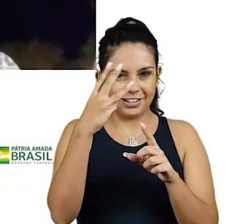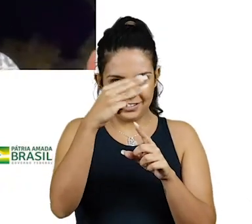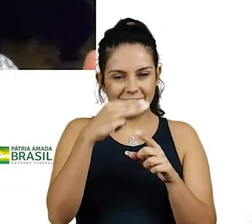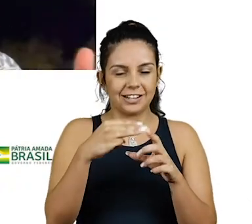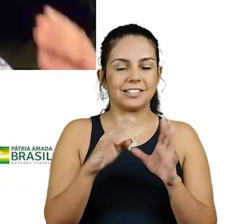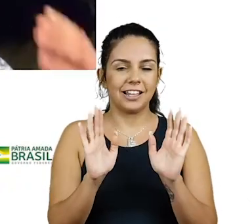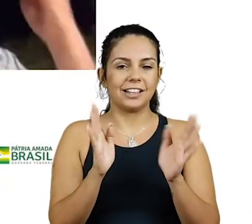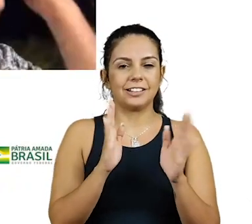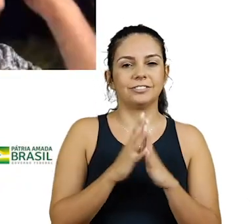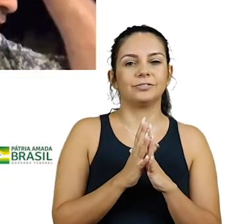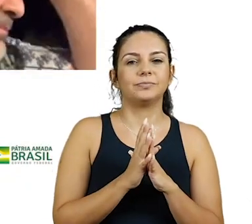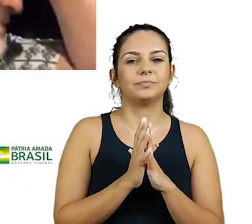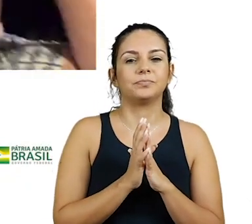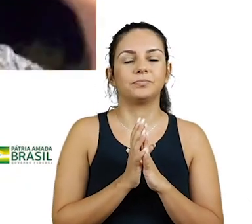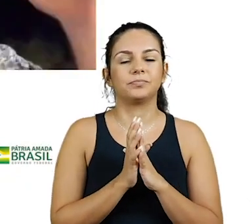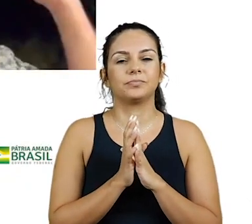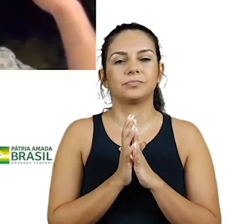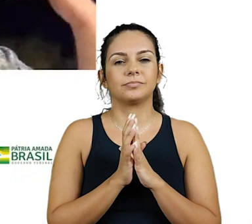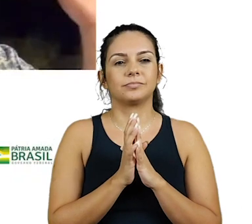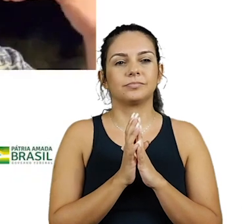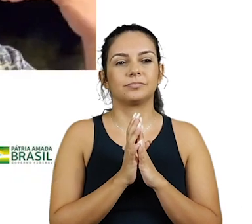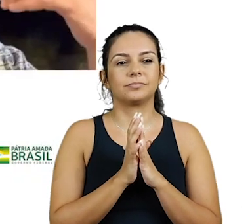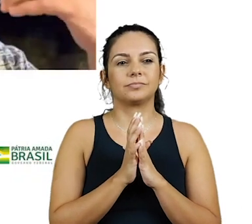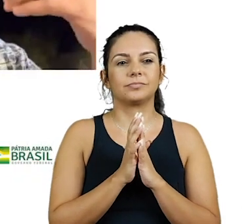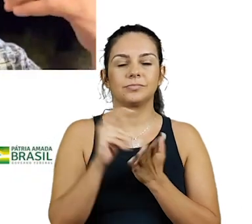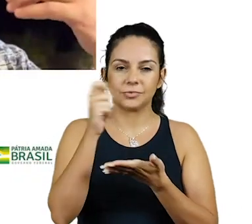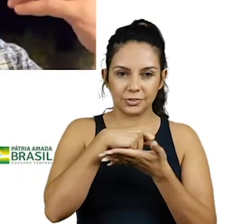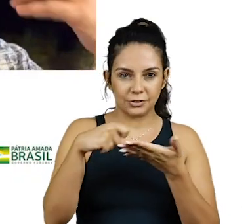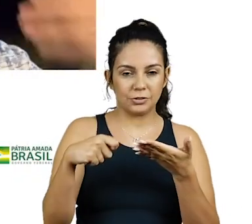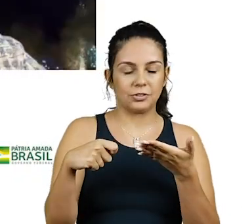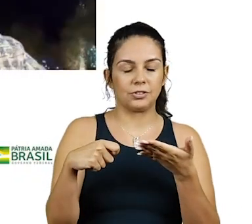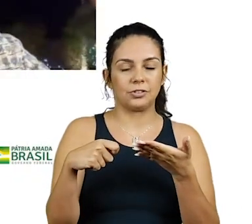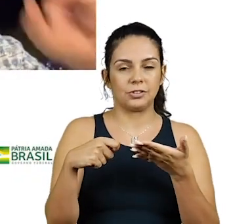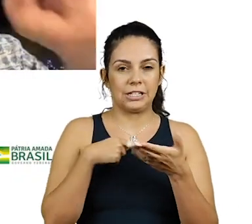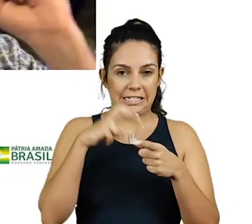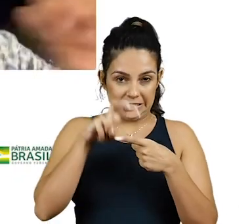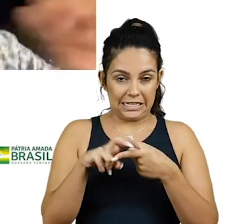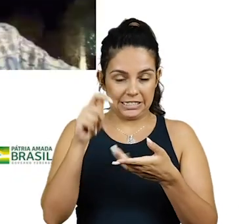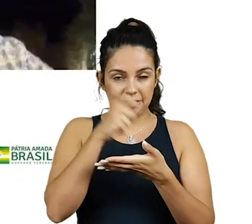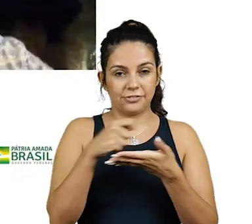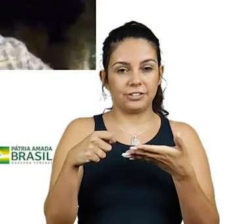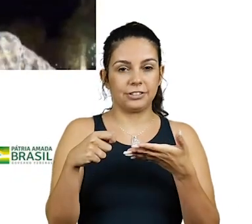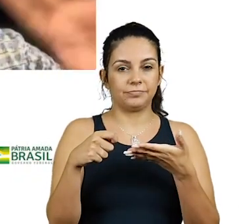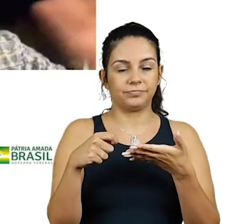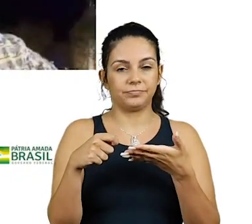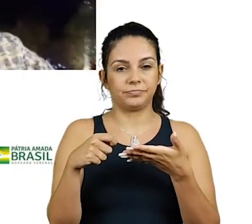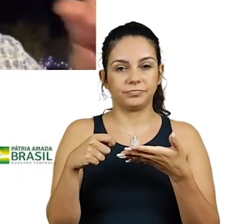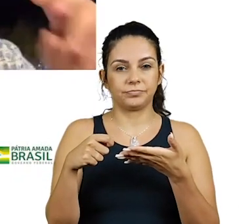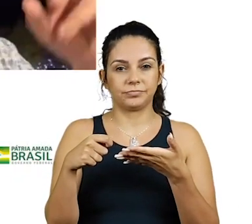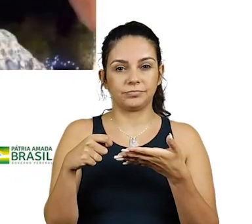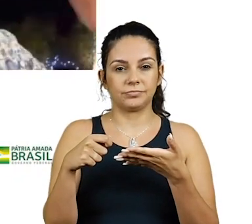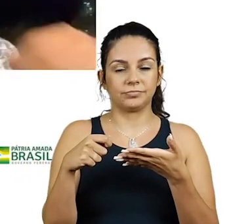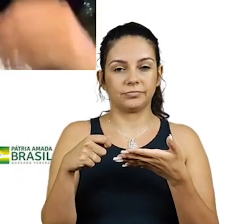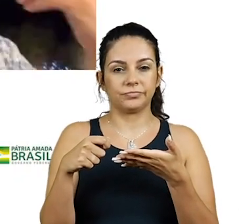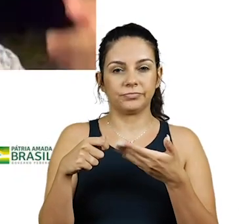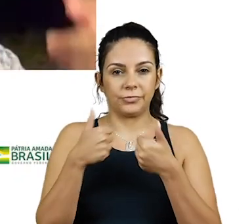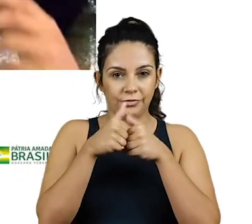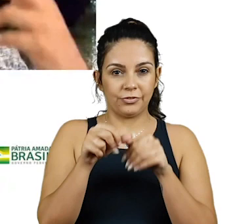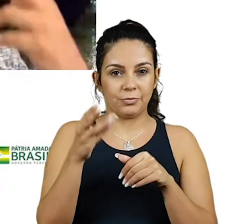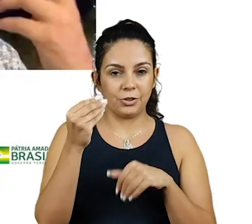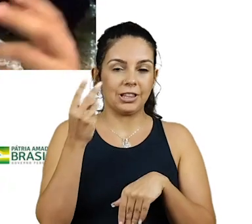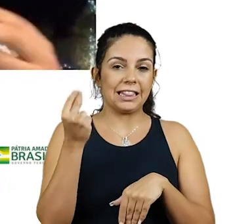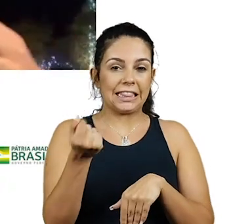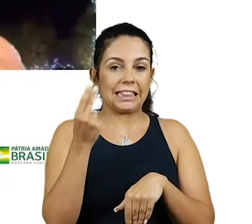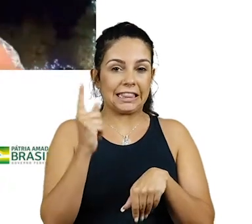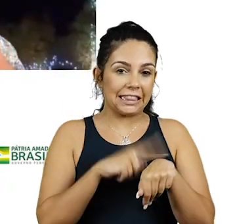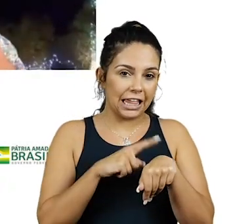Do tamanho certo. Laudas, boa. Mas eles eram escritos, talvez, quando eu sentava para escrever, era de lavada. Eu ficava muito